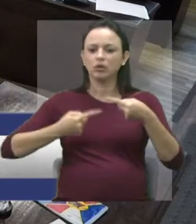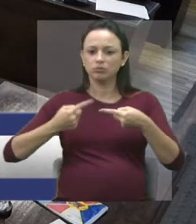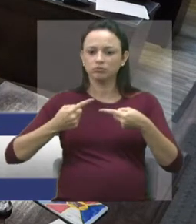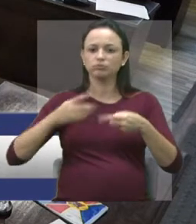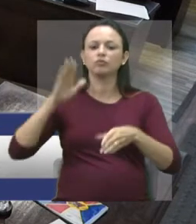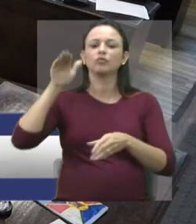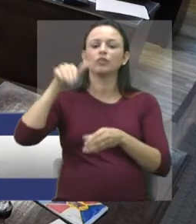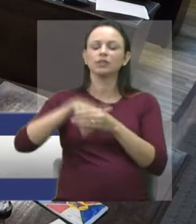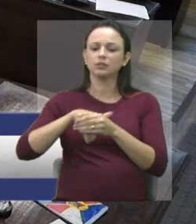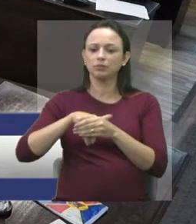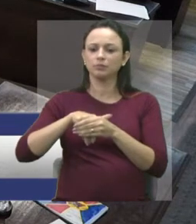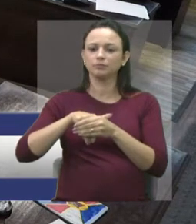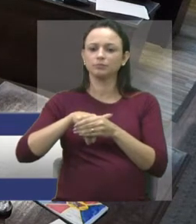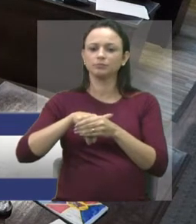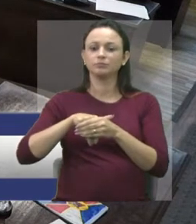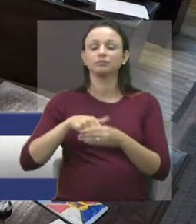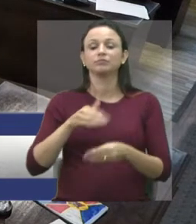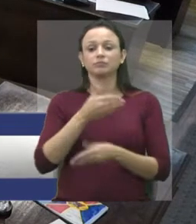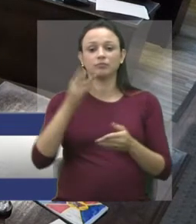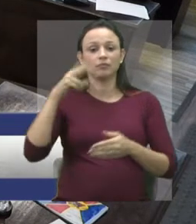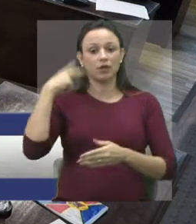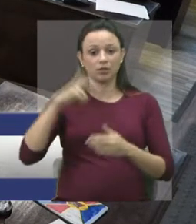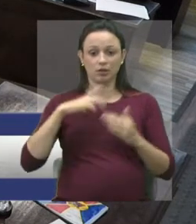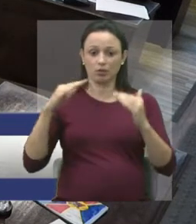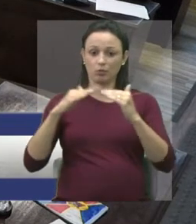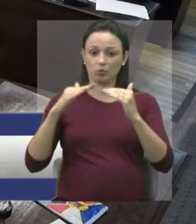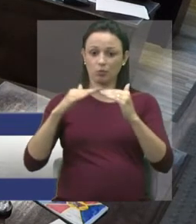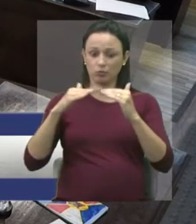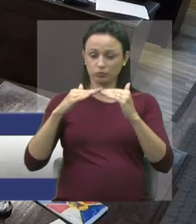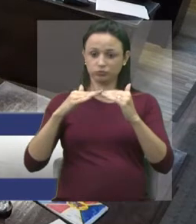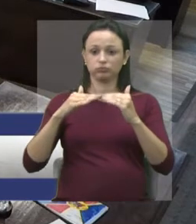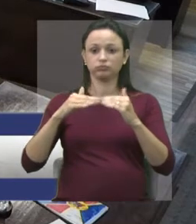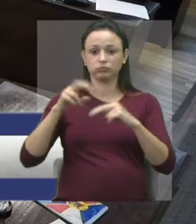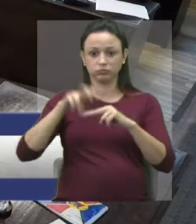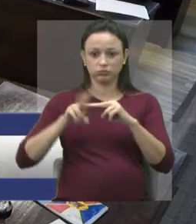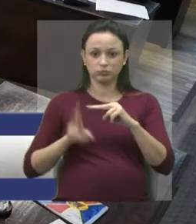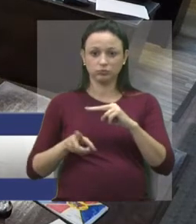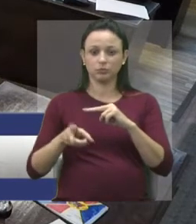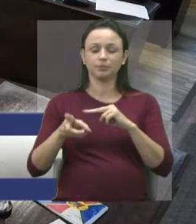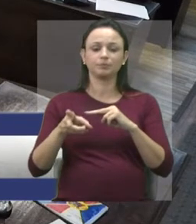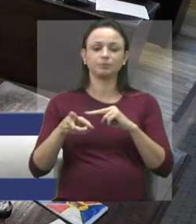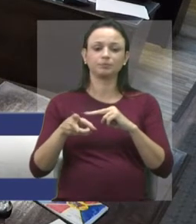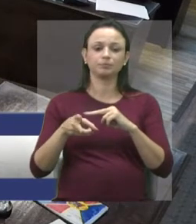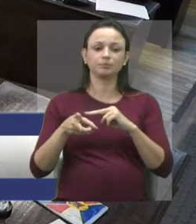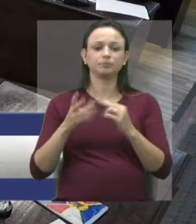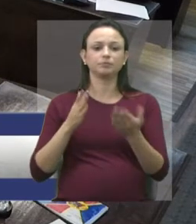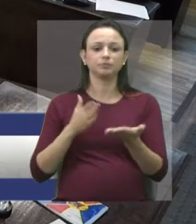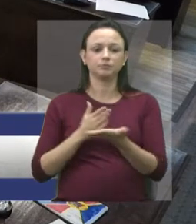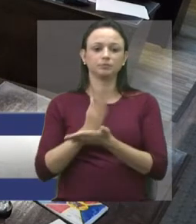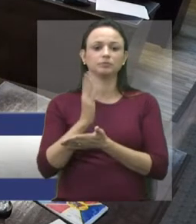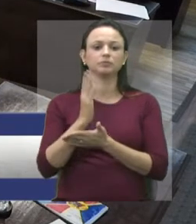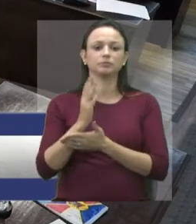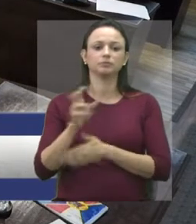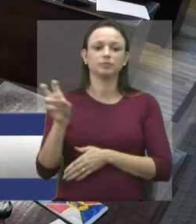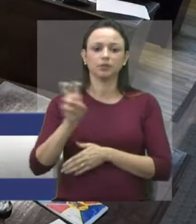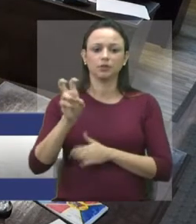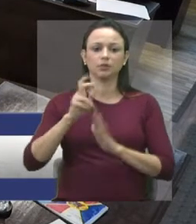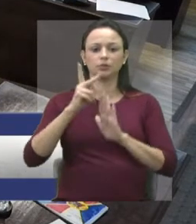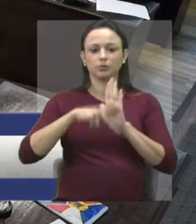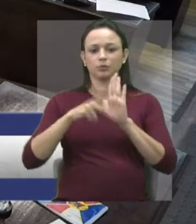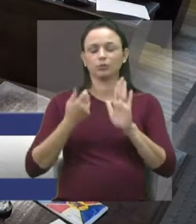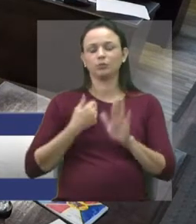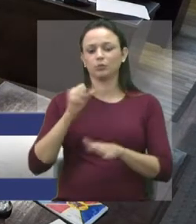votação. Os senhores vereadores que estiverem de acordo, permaneçam como estão. Aprovado o quinto processo,